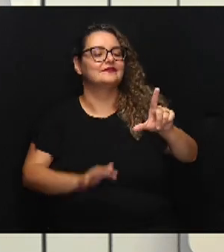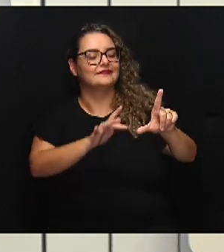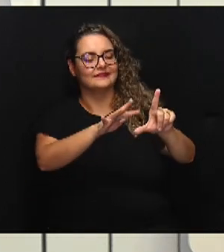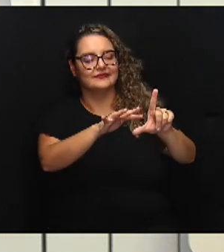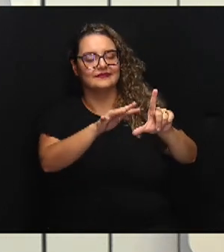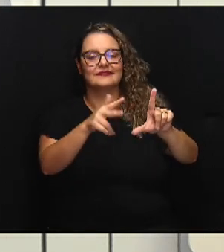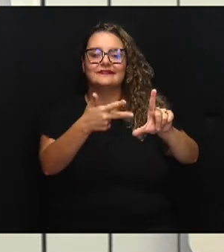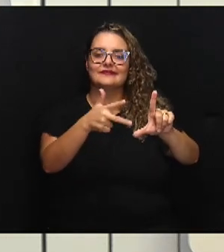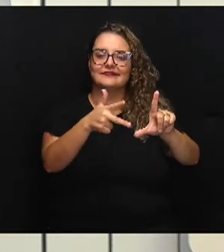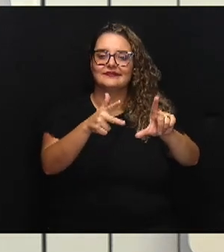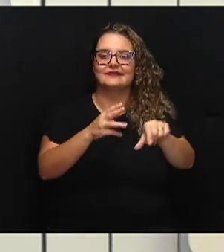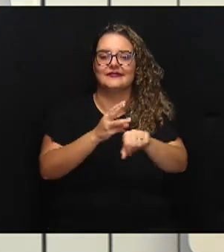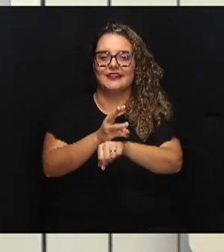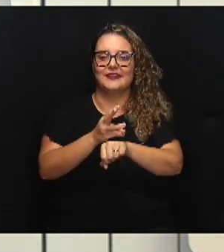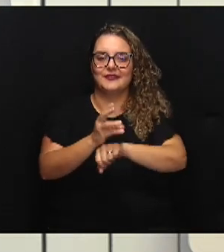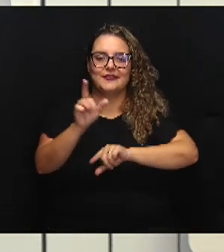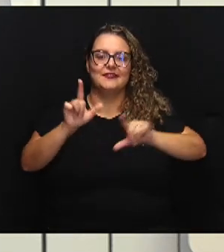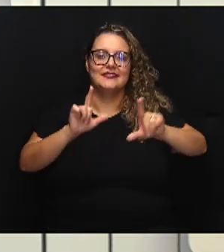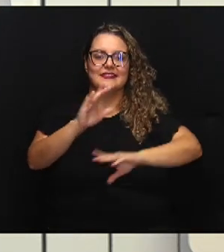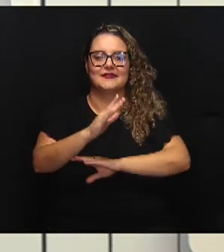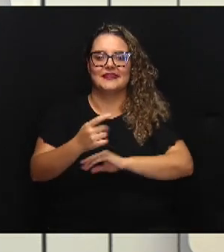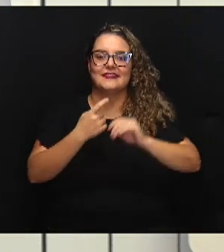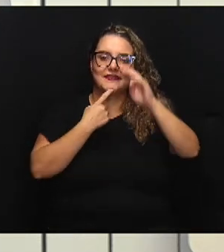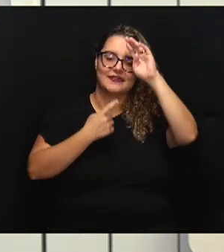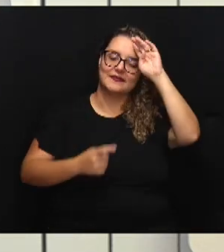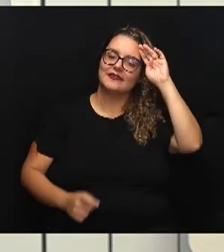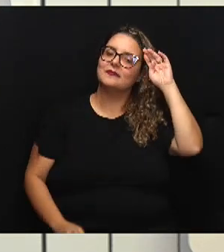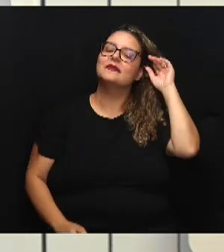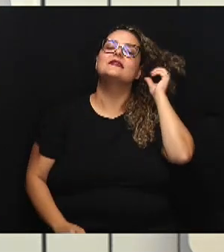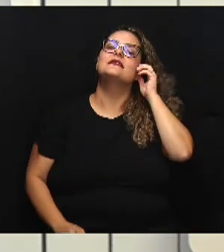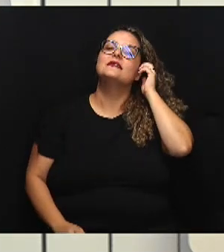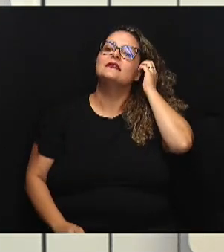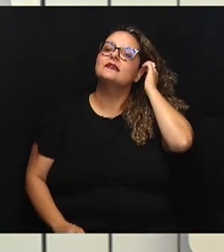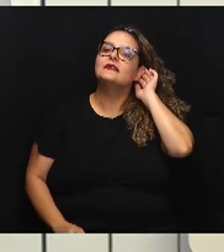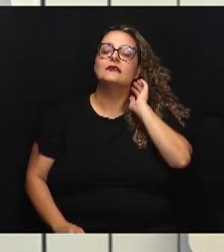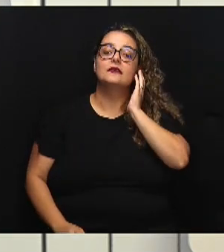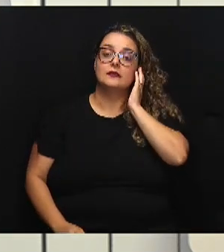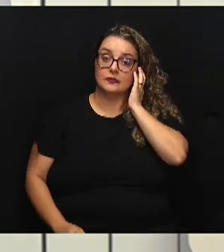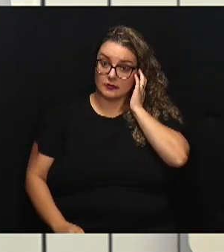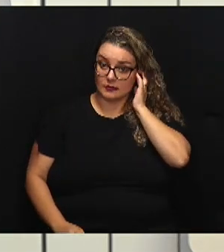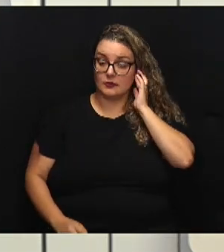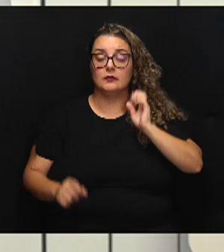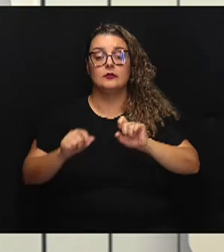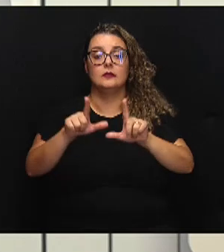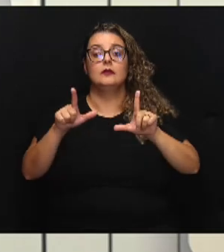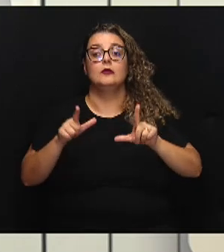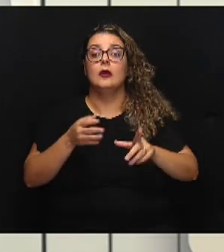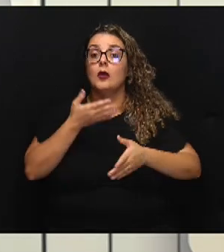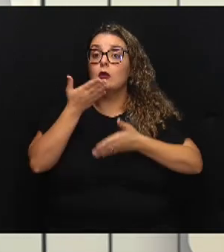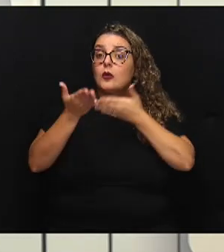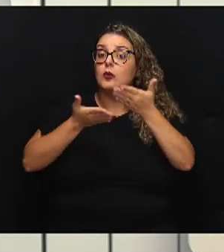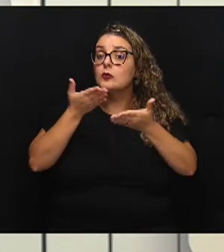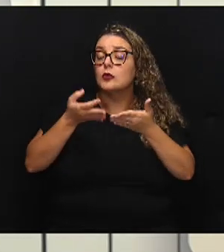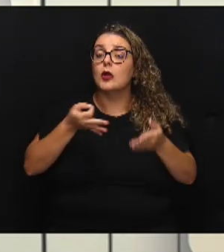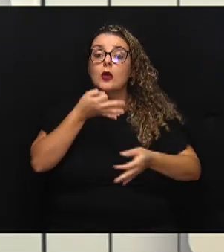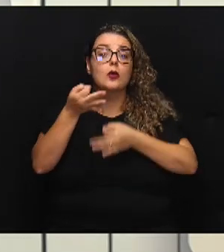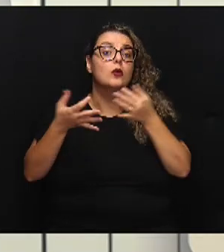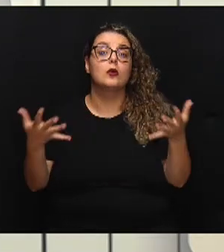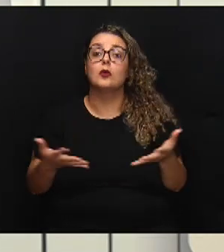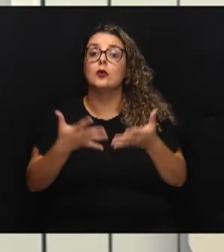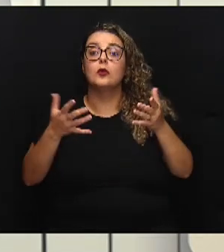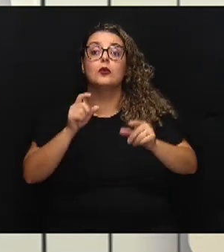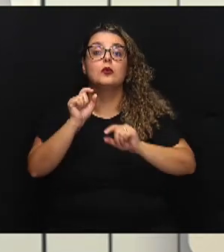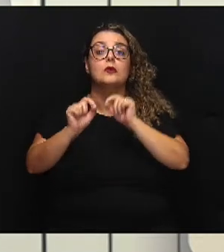aparece também uma mensagem na sua tela. O WhatsApp da TV Câmara Campinas, você aperta e pode mandar o seu elogio, uma crítica